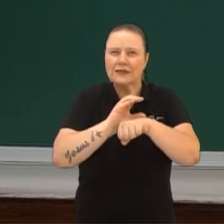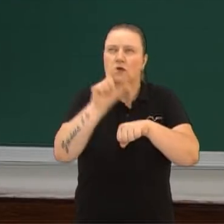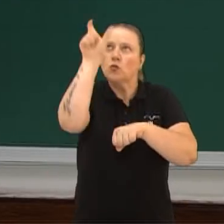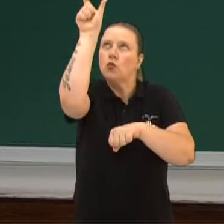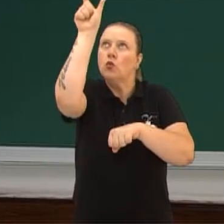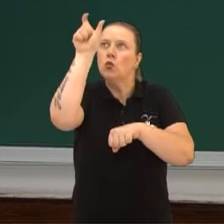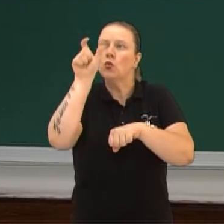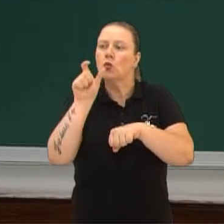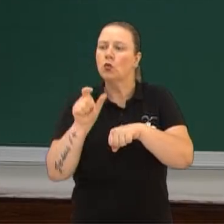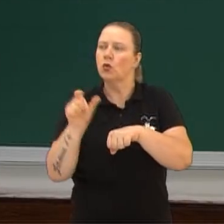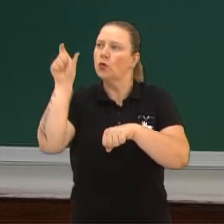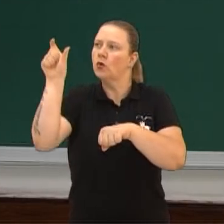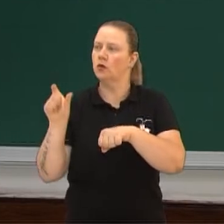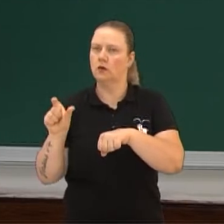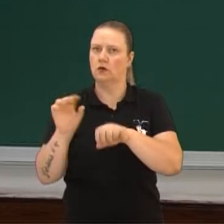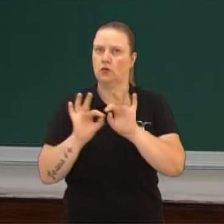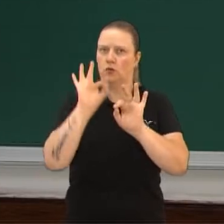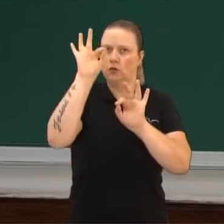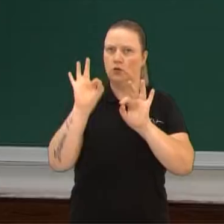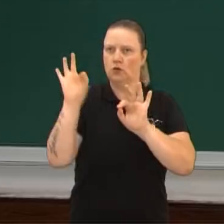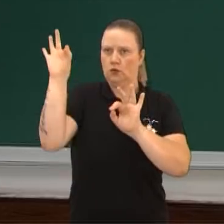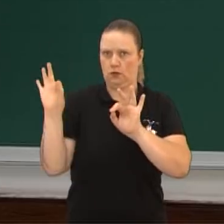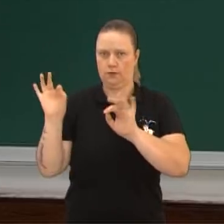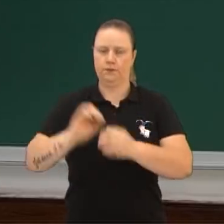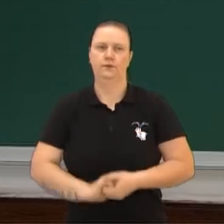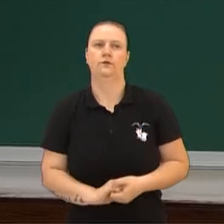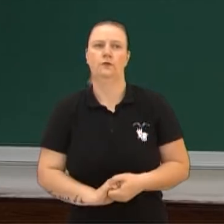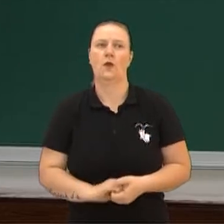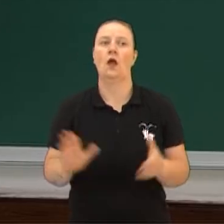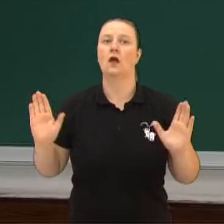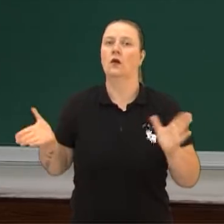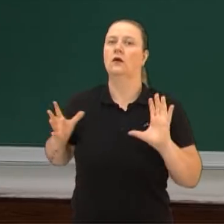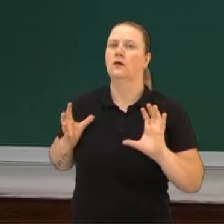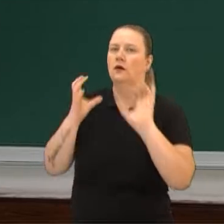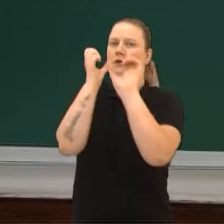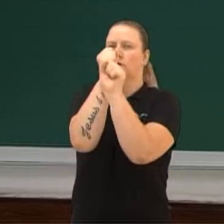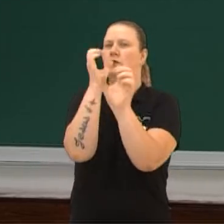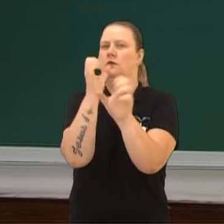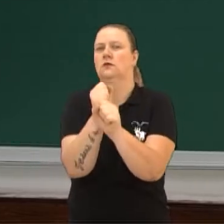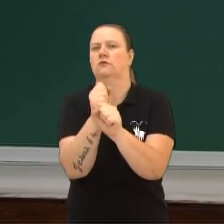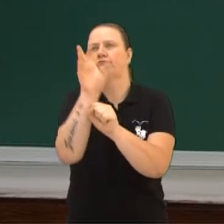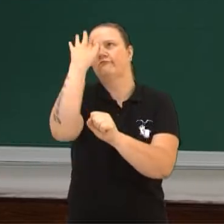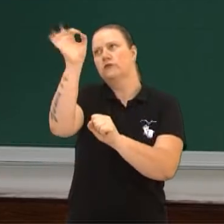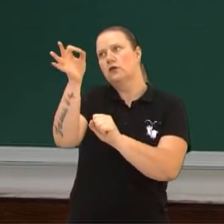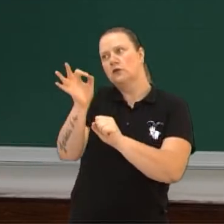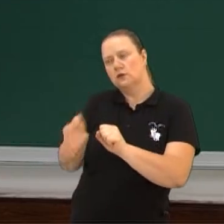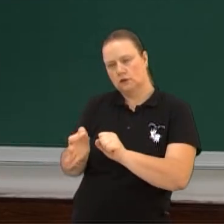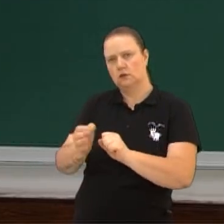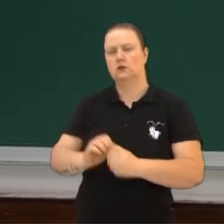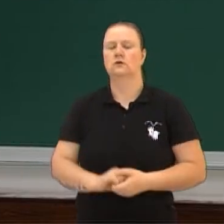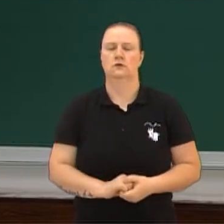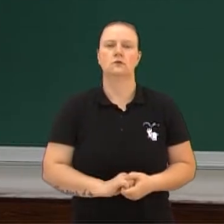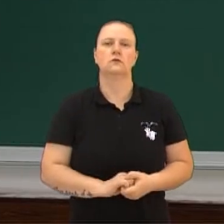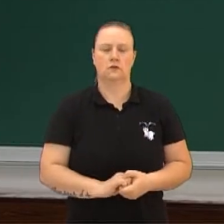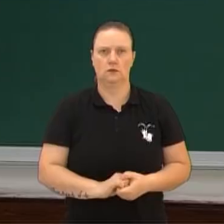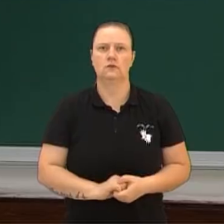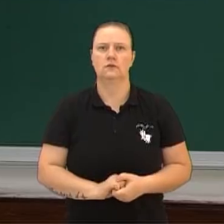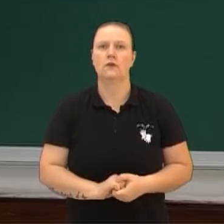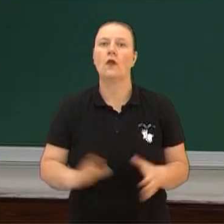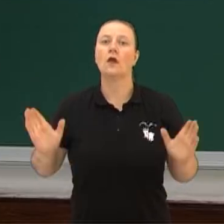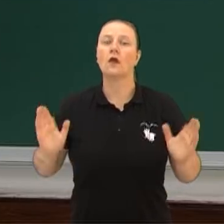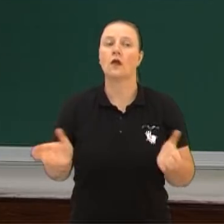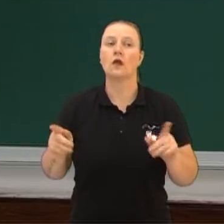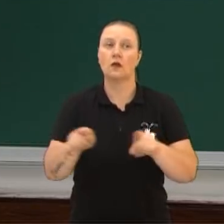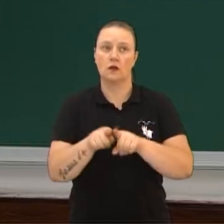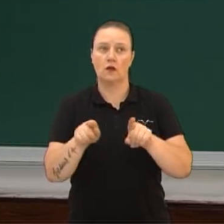o total de acertos, tá bom? O tamanho que essa barra vai ficar vai ser o total de acertos, tá bom?